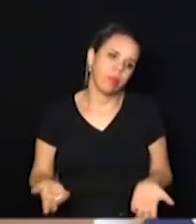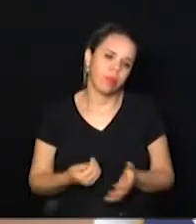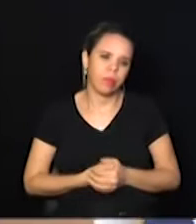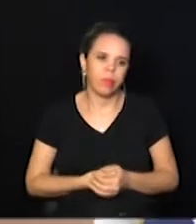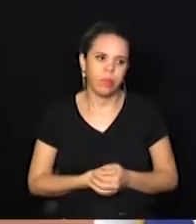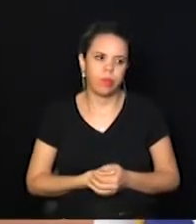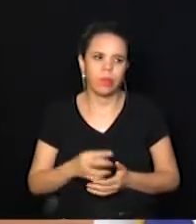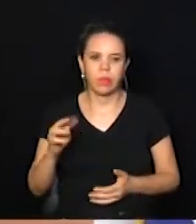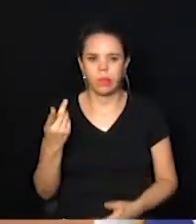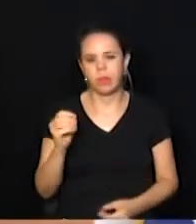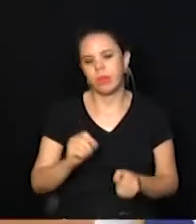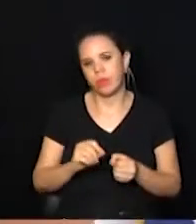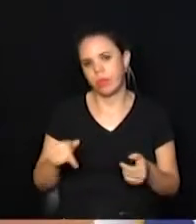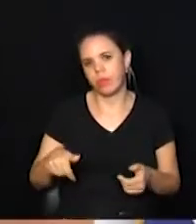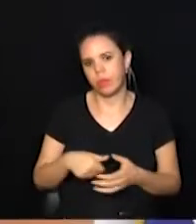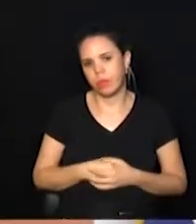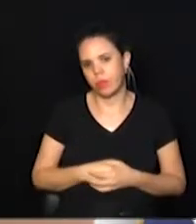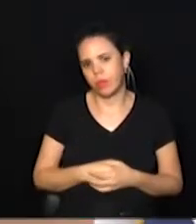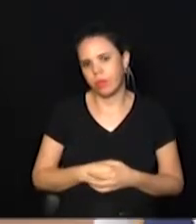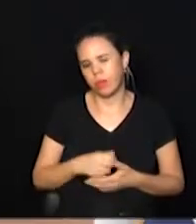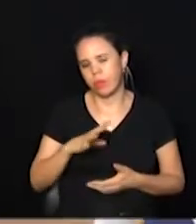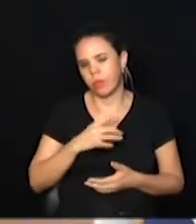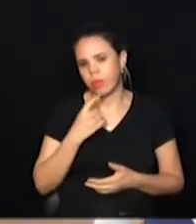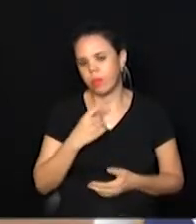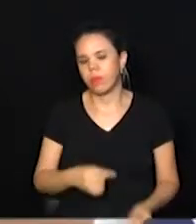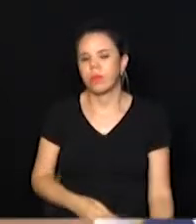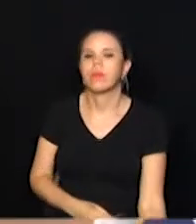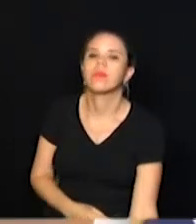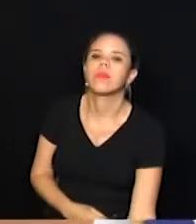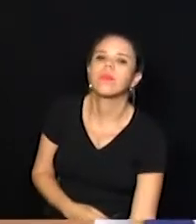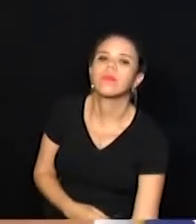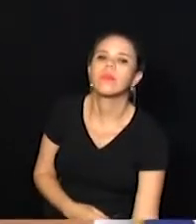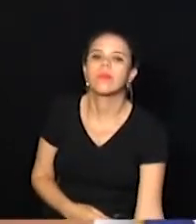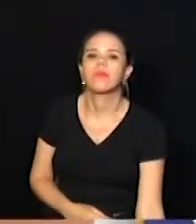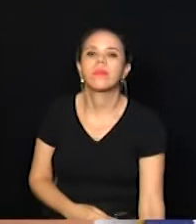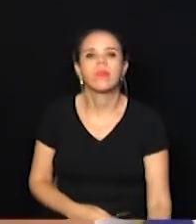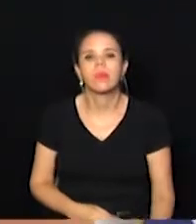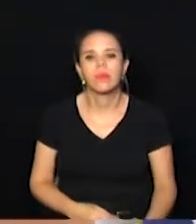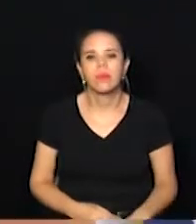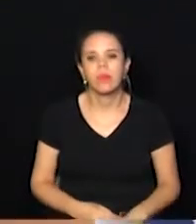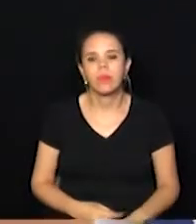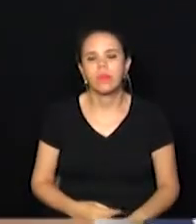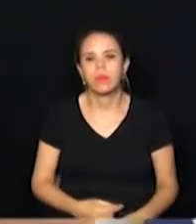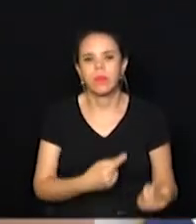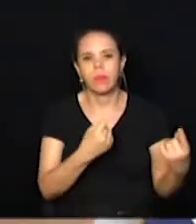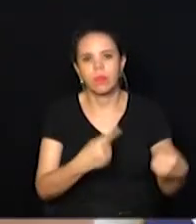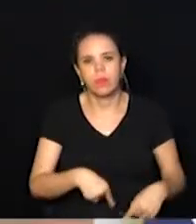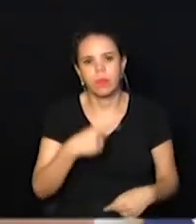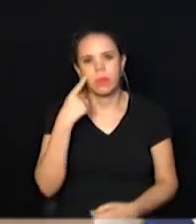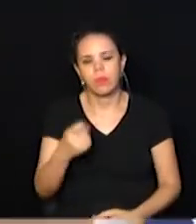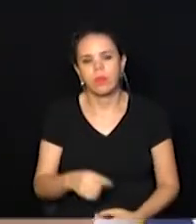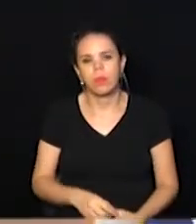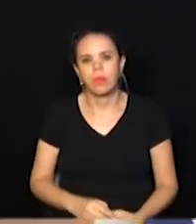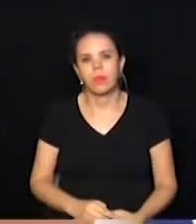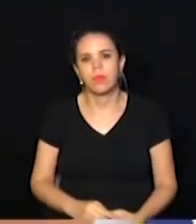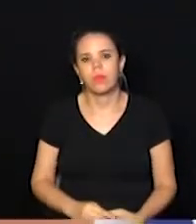o Toninho fez aqui na cidade de Campinas. Ele contrariou interesses. Aí